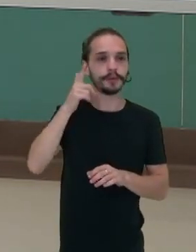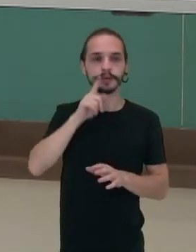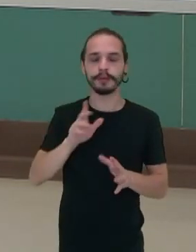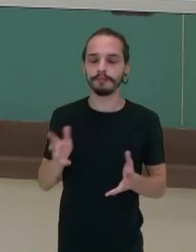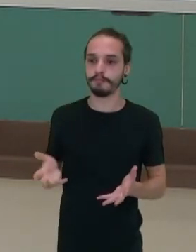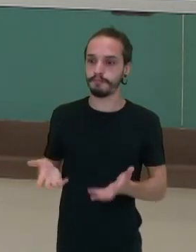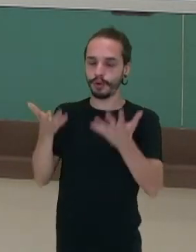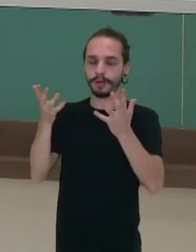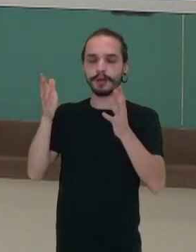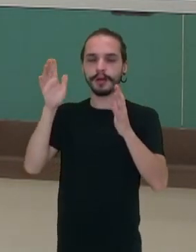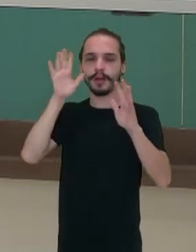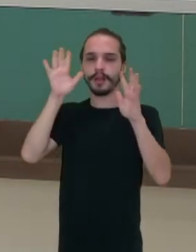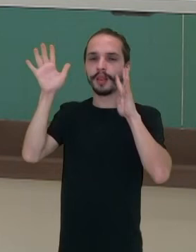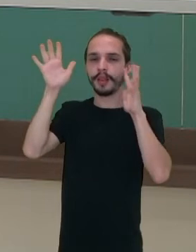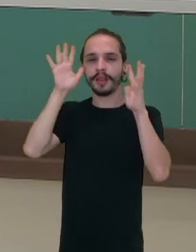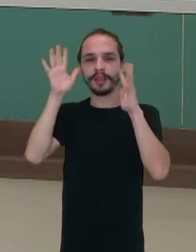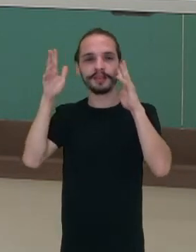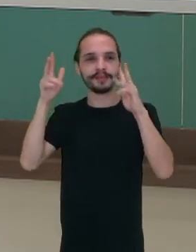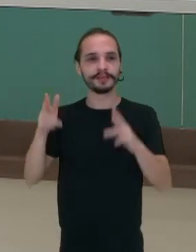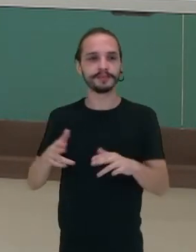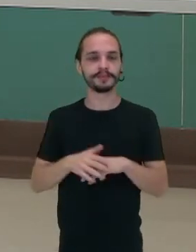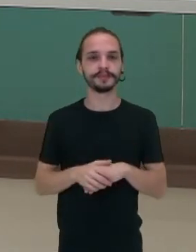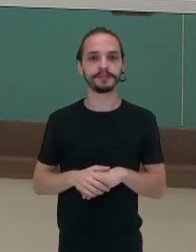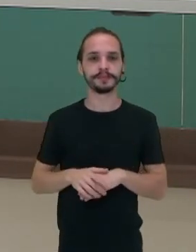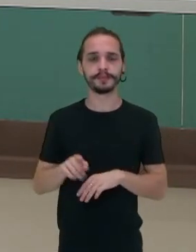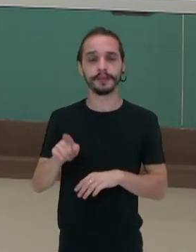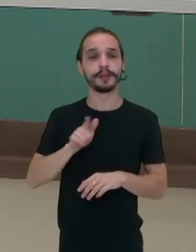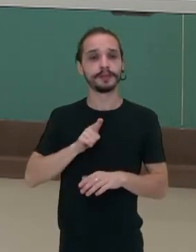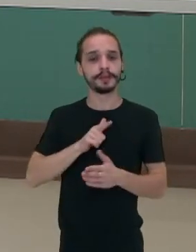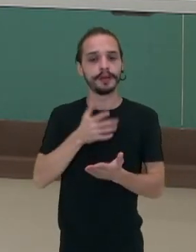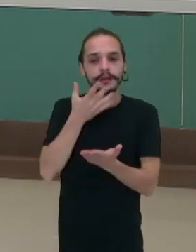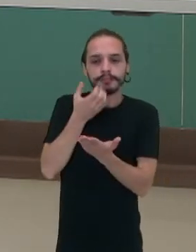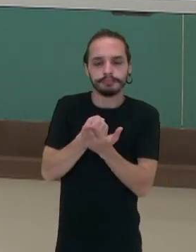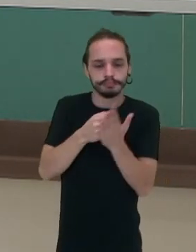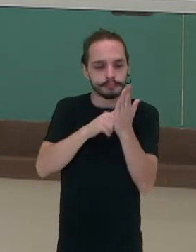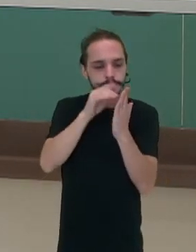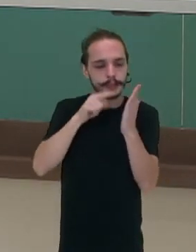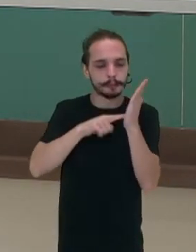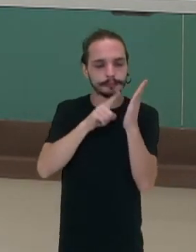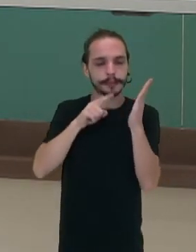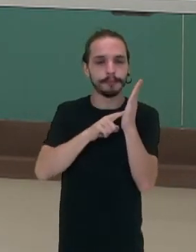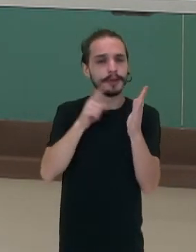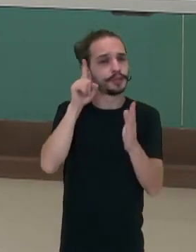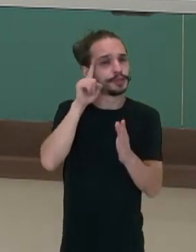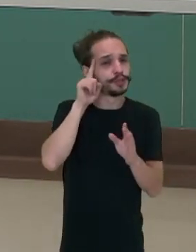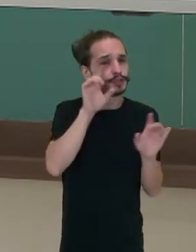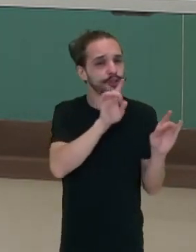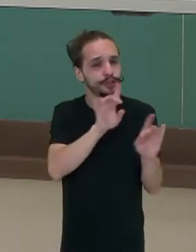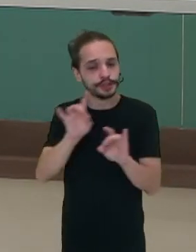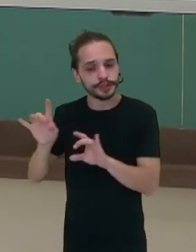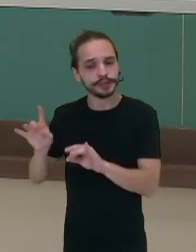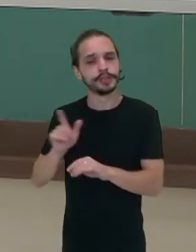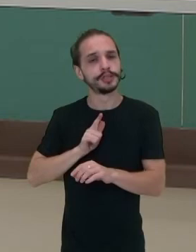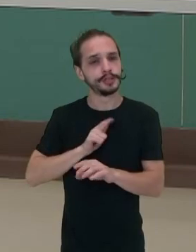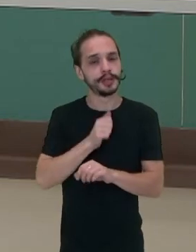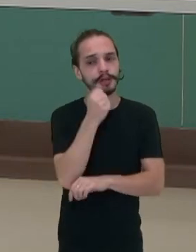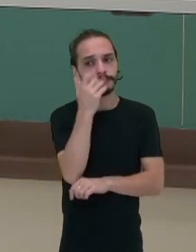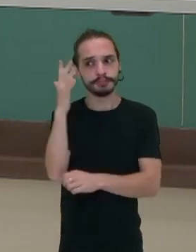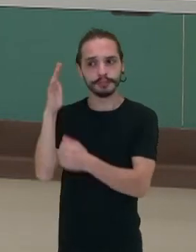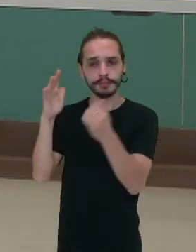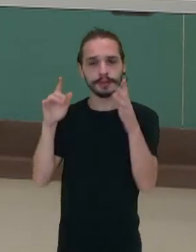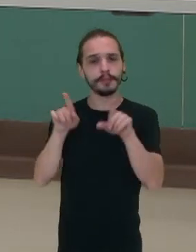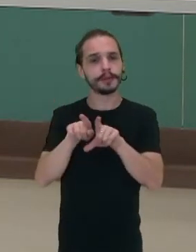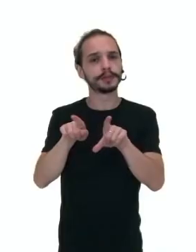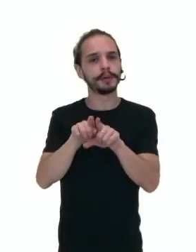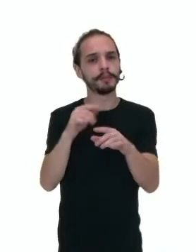fosse um sonho, uma coisa muito leve. E nós temos um registro do cotidiano, então vai ter natureza muito registrada igual ao realismo, mas vai ter aquilo que está acontecendo nas cidades, a